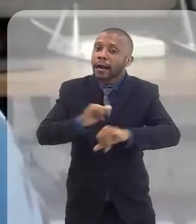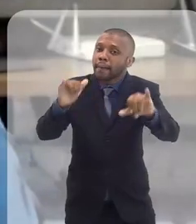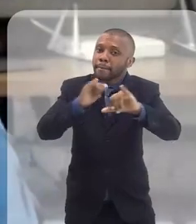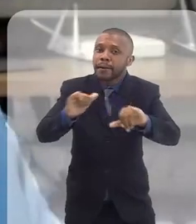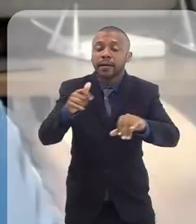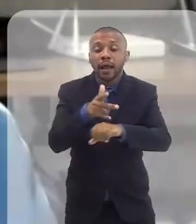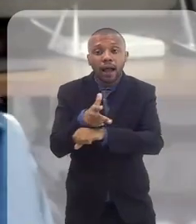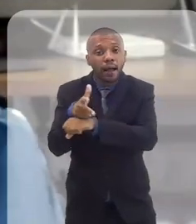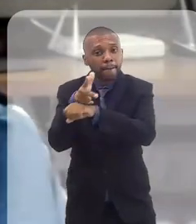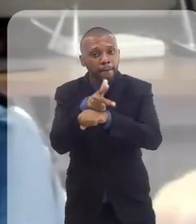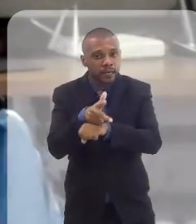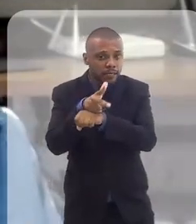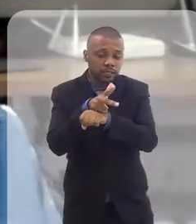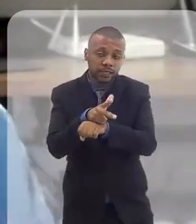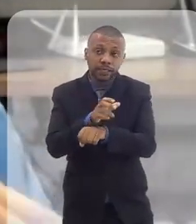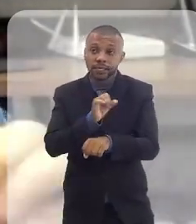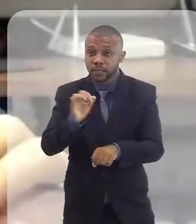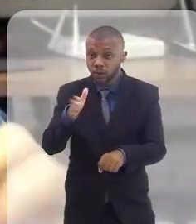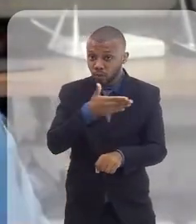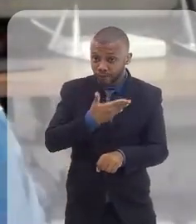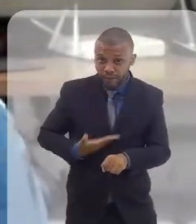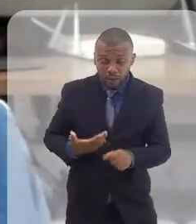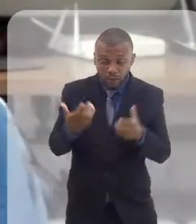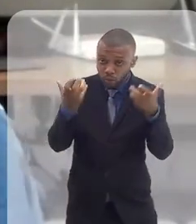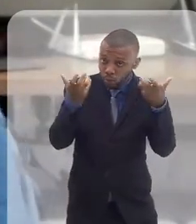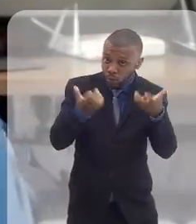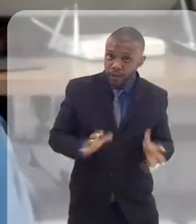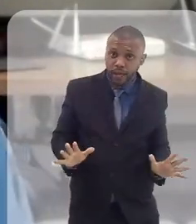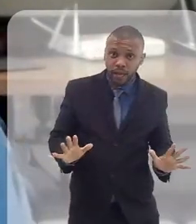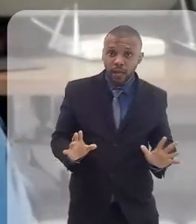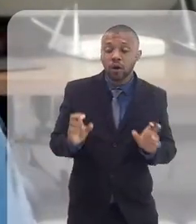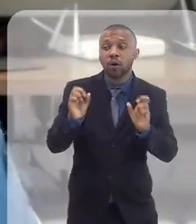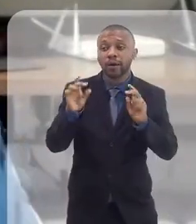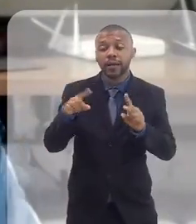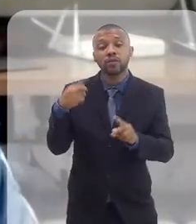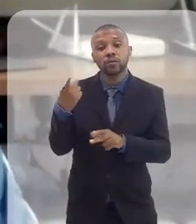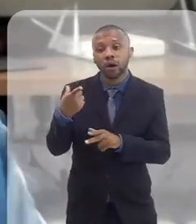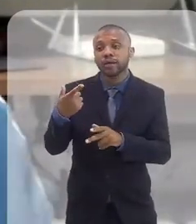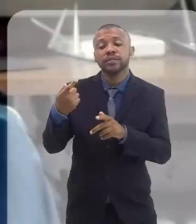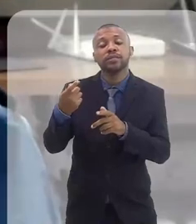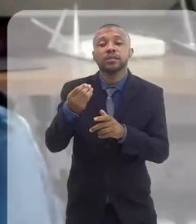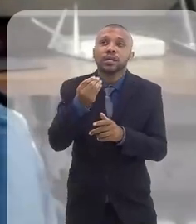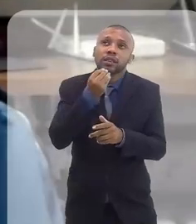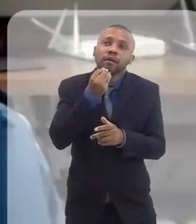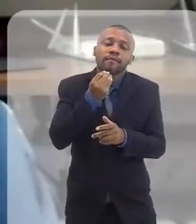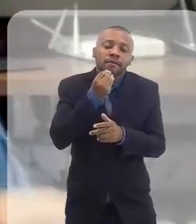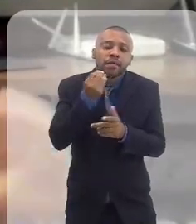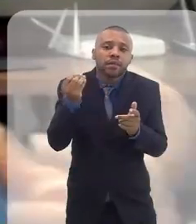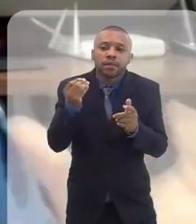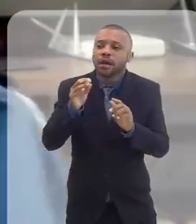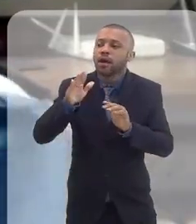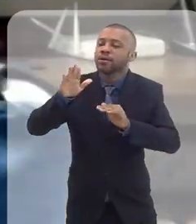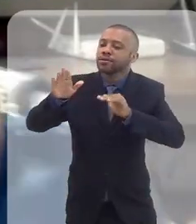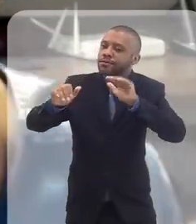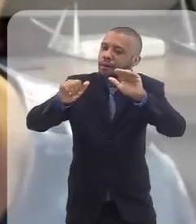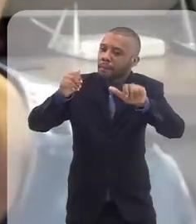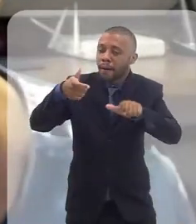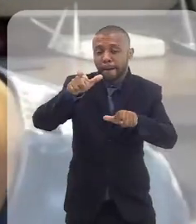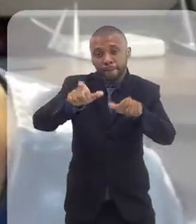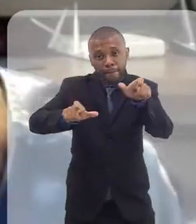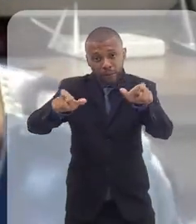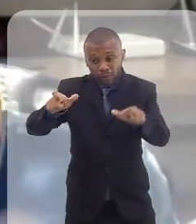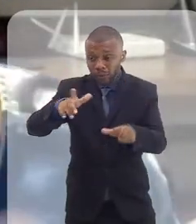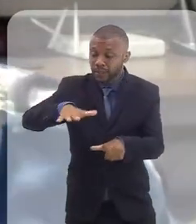uma campanha. A mídia tem que. Se o governo não quer fazer, a gente deveria